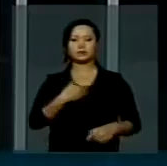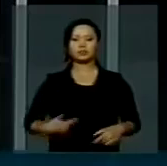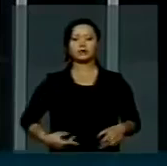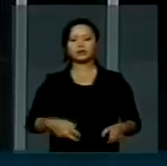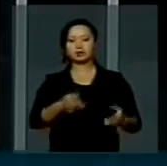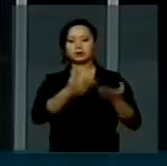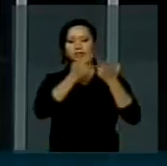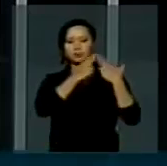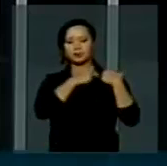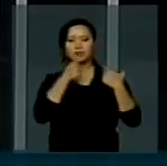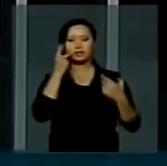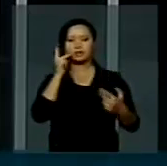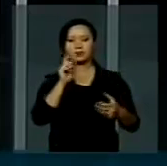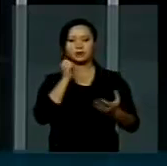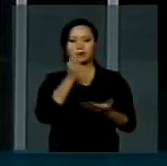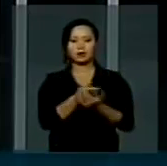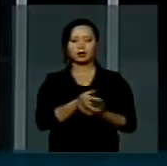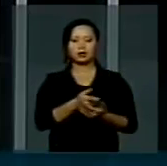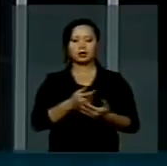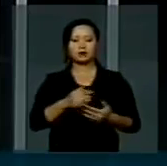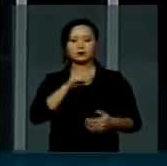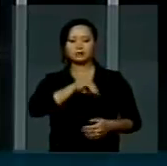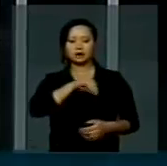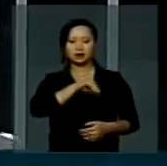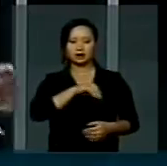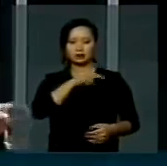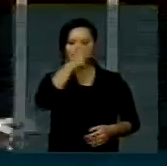folha de pagamento dos seus servidores.